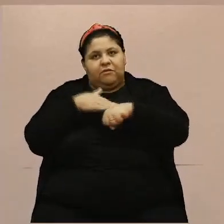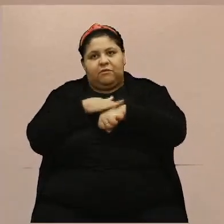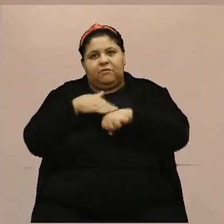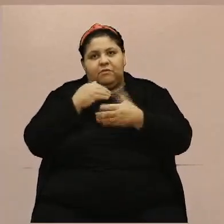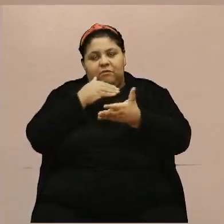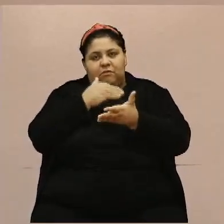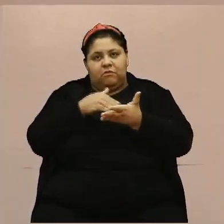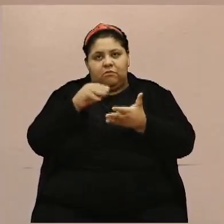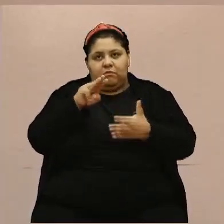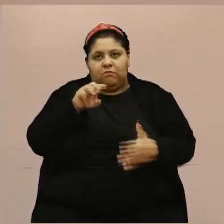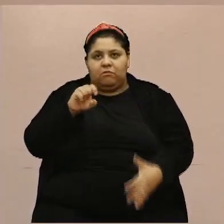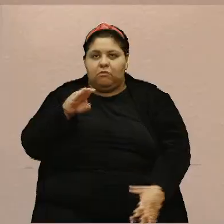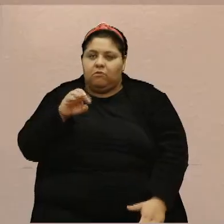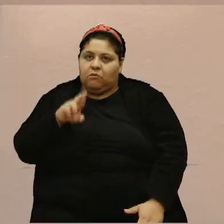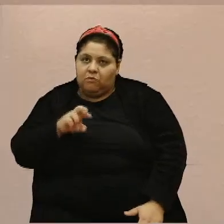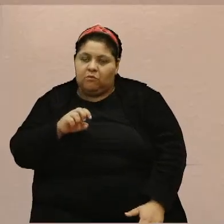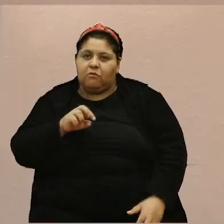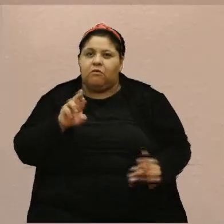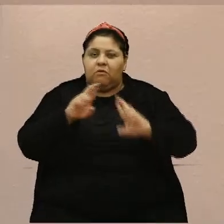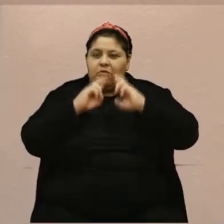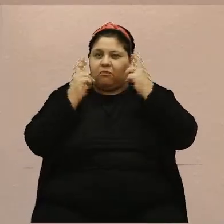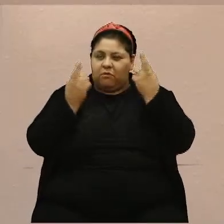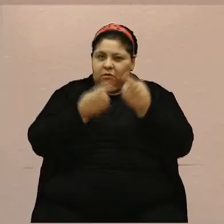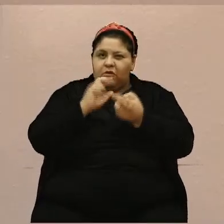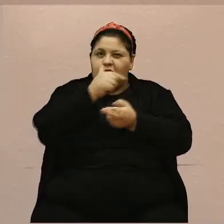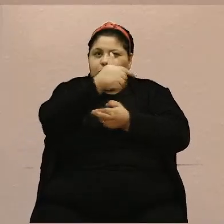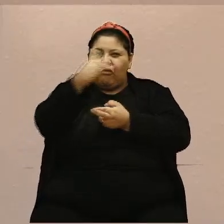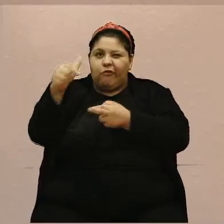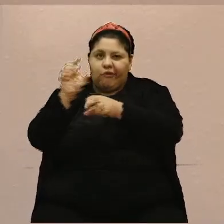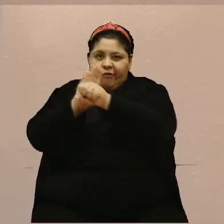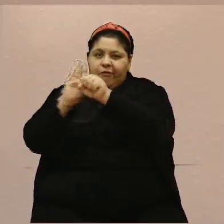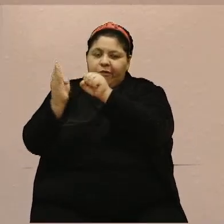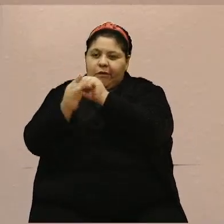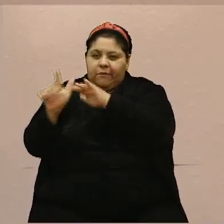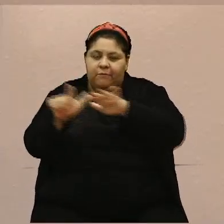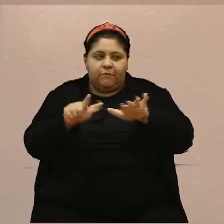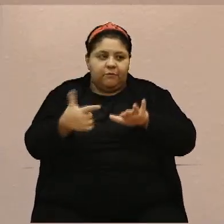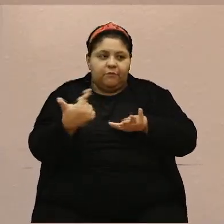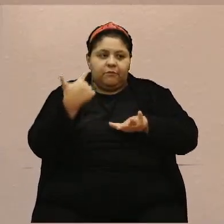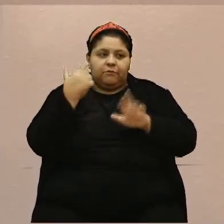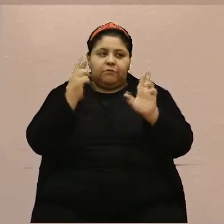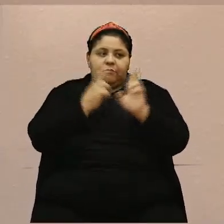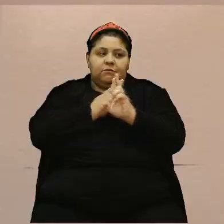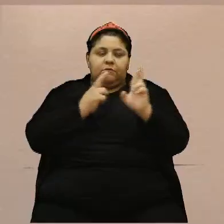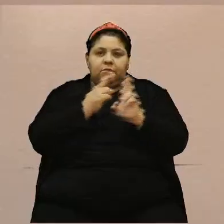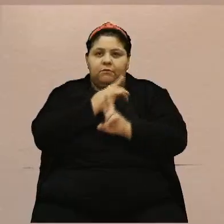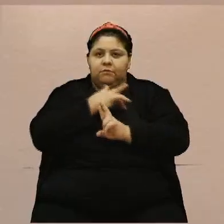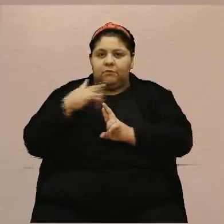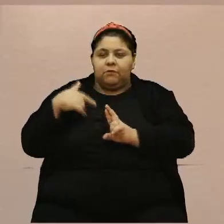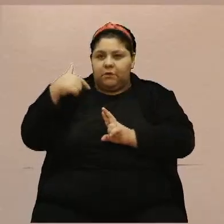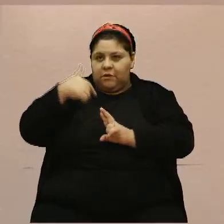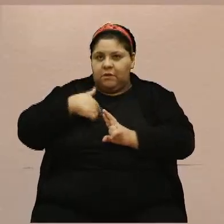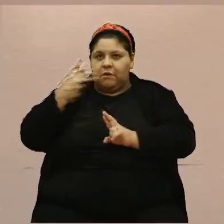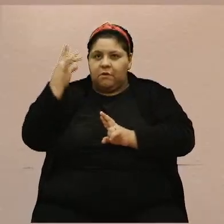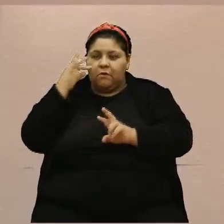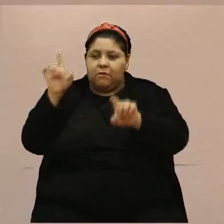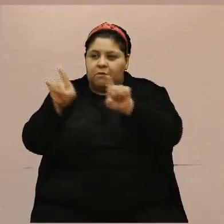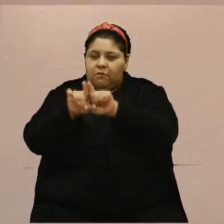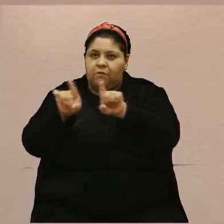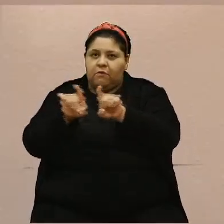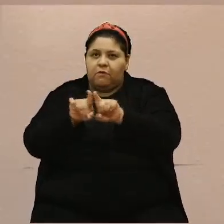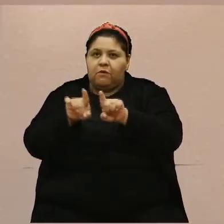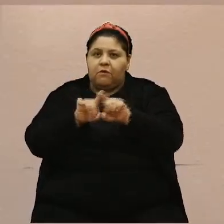Weber, ele estava numa reunião lá no São Vitor Coab na semana passada, em relação à saúde. Eu estava presente também a convite